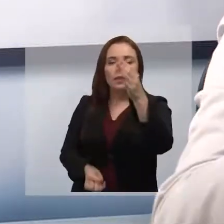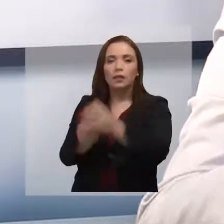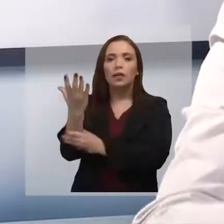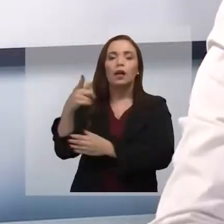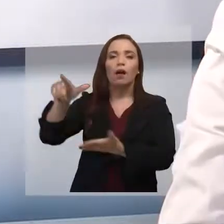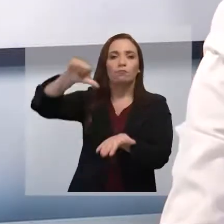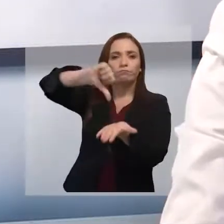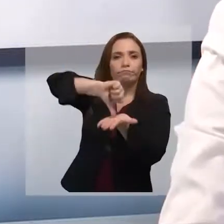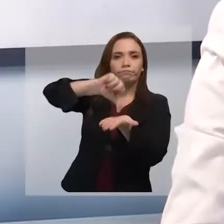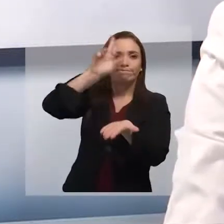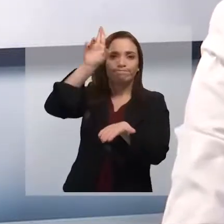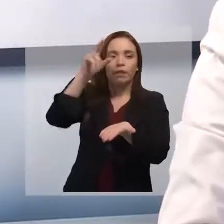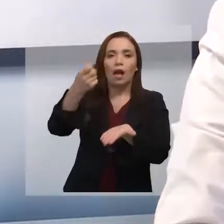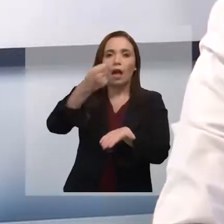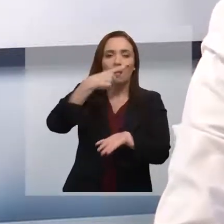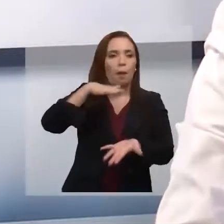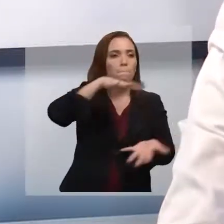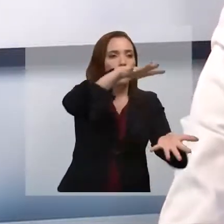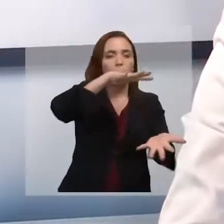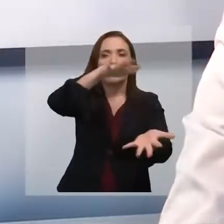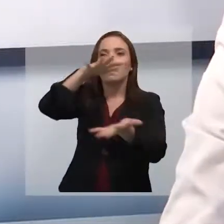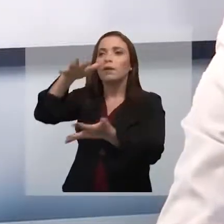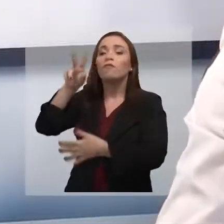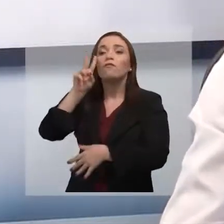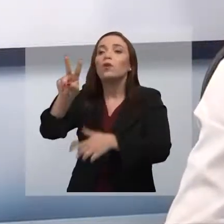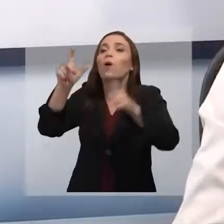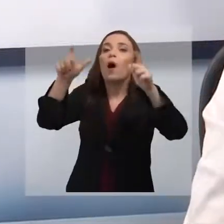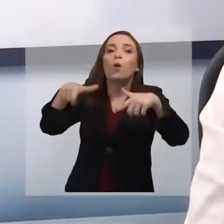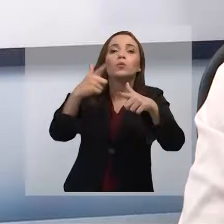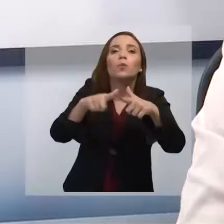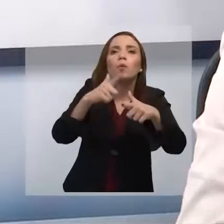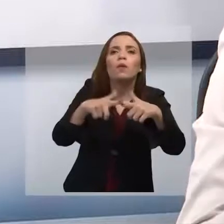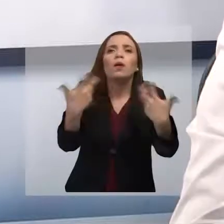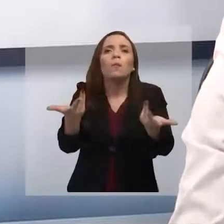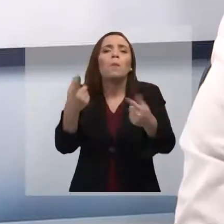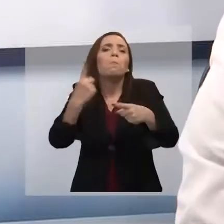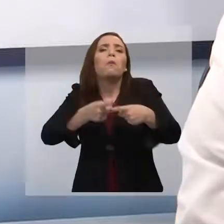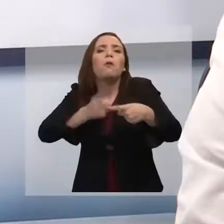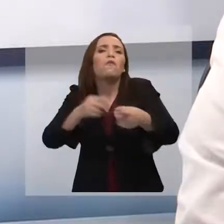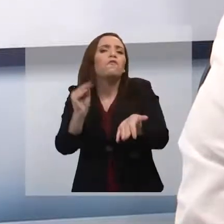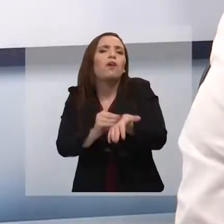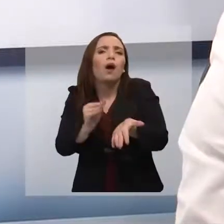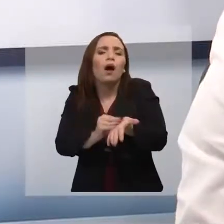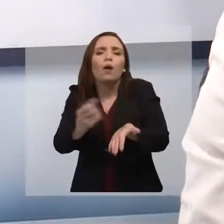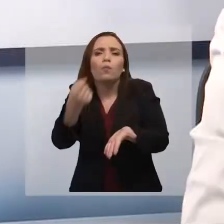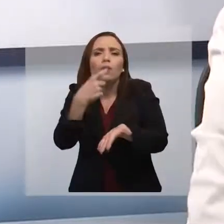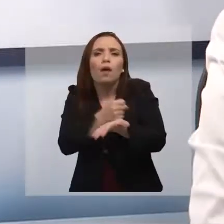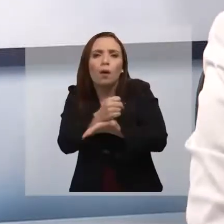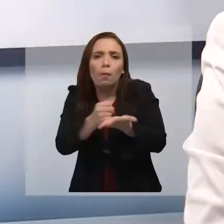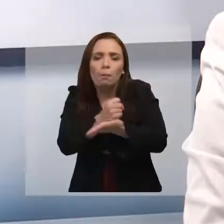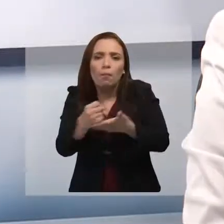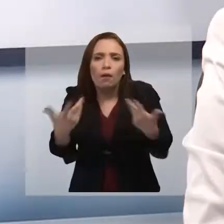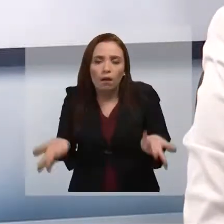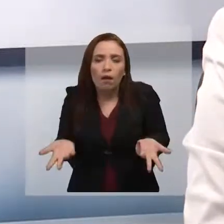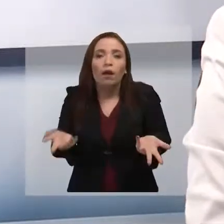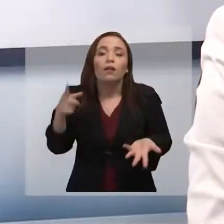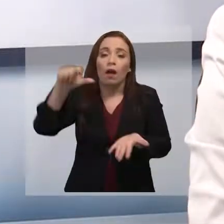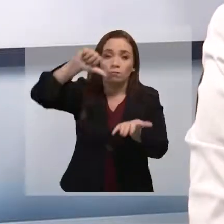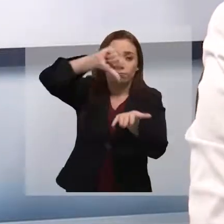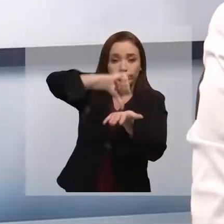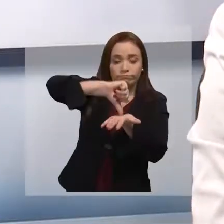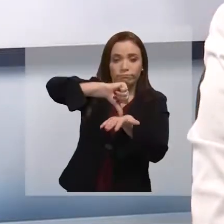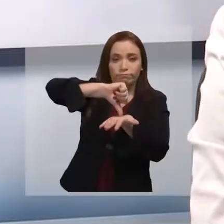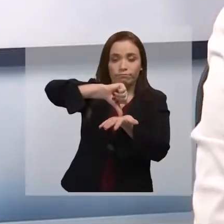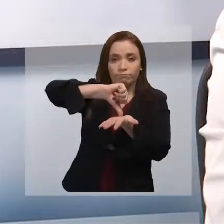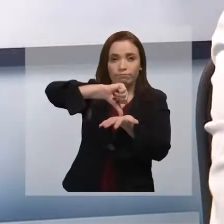criou a central de medicamentos, verificou aonde havia o problema, por que está faltando remédio? Criou uma central,